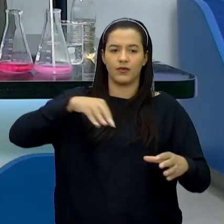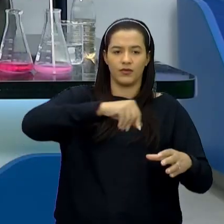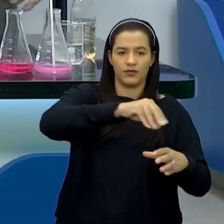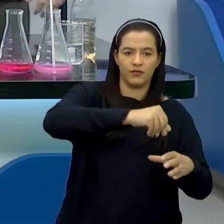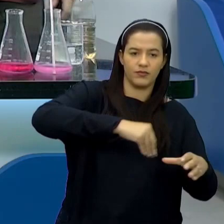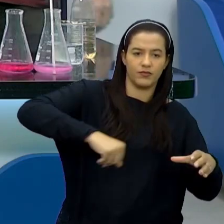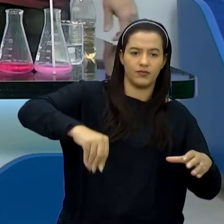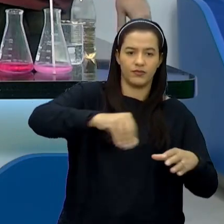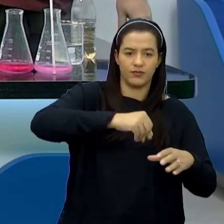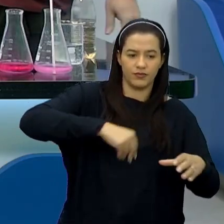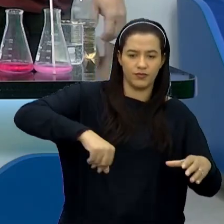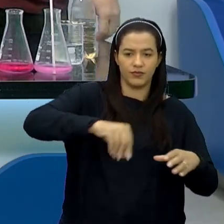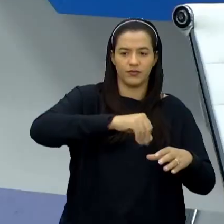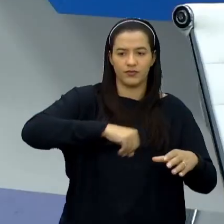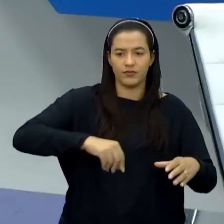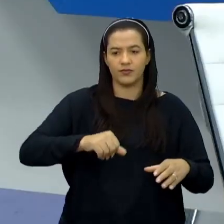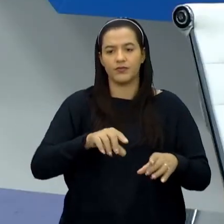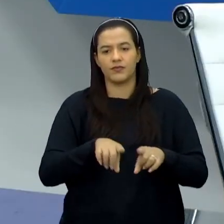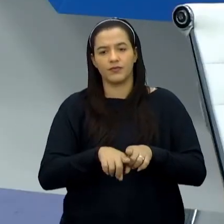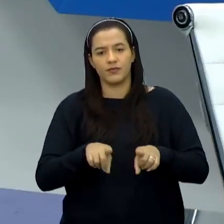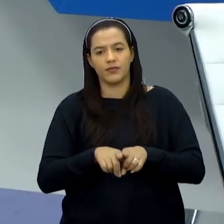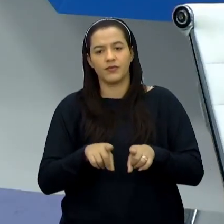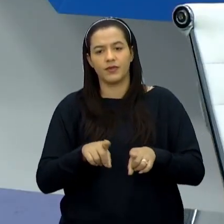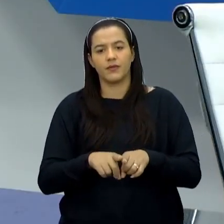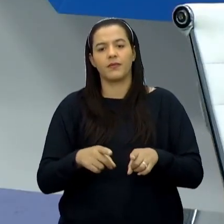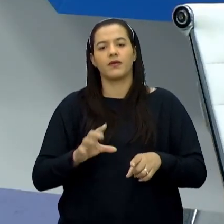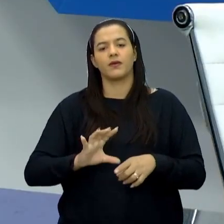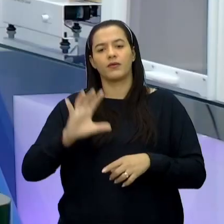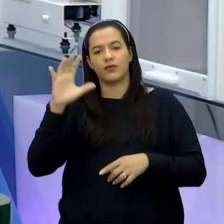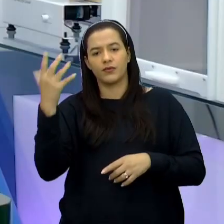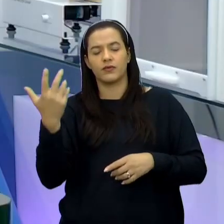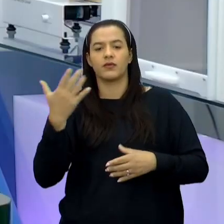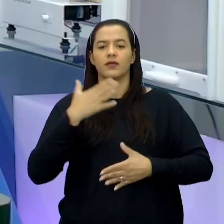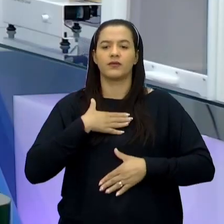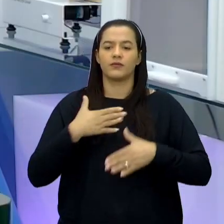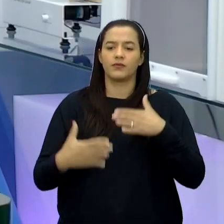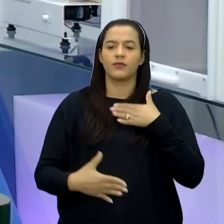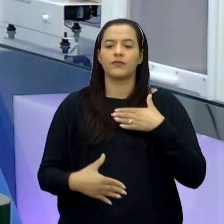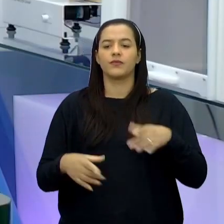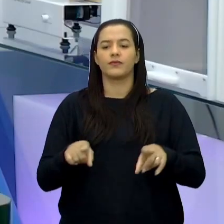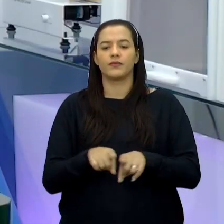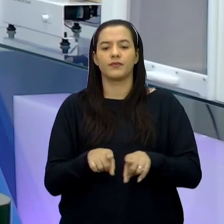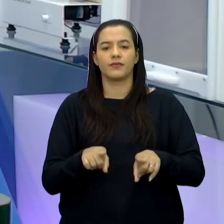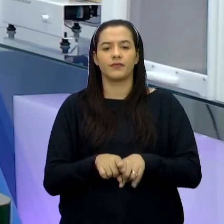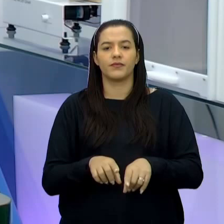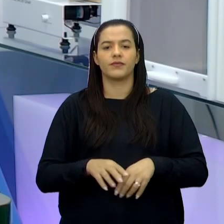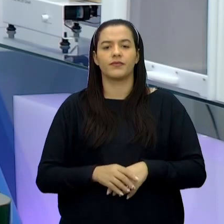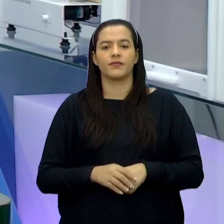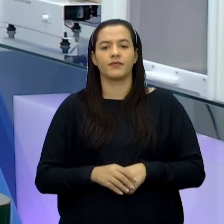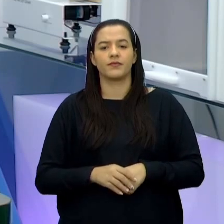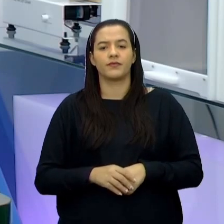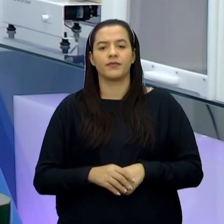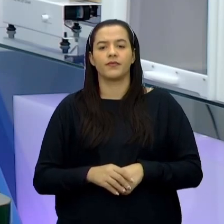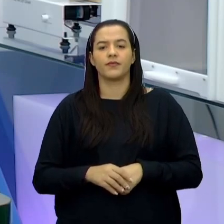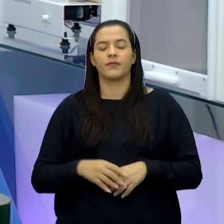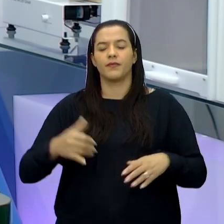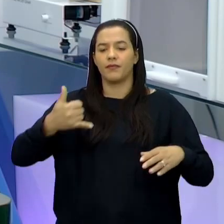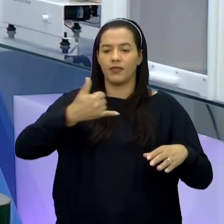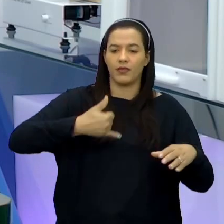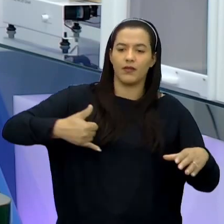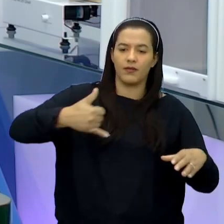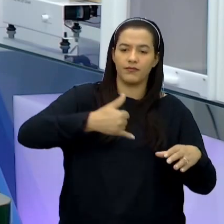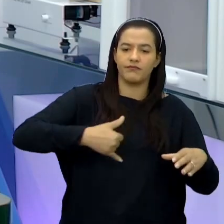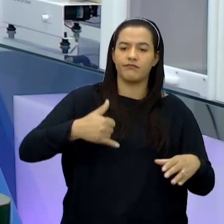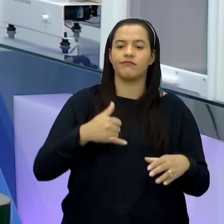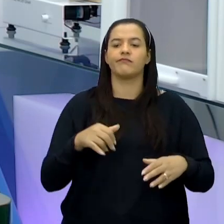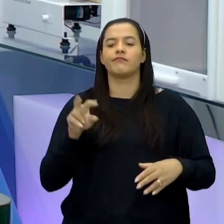muito sal na alimentação. Ele vai trazer um efeito, vai né? trazer um efeito. Mas o efeito do vinagre também é interessante porque